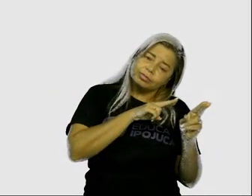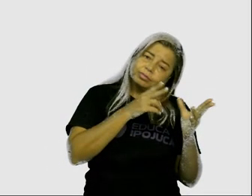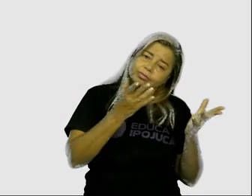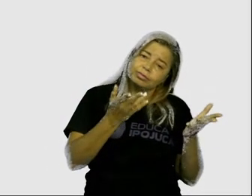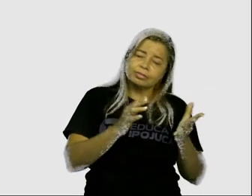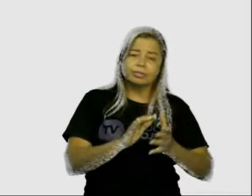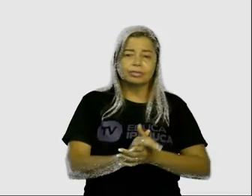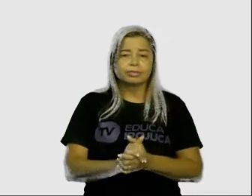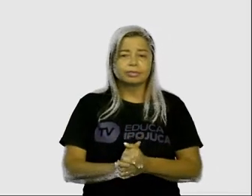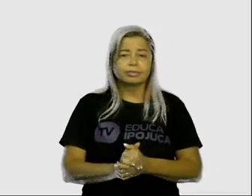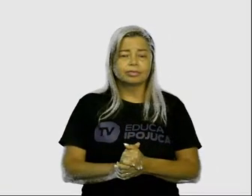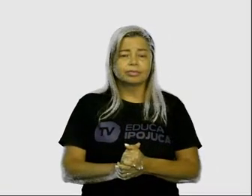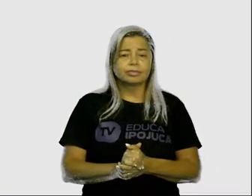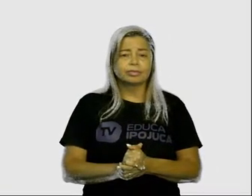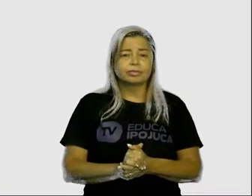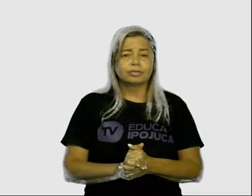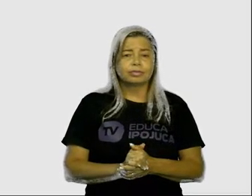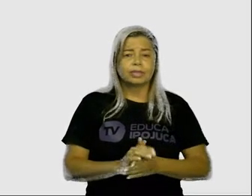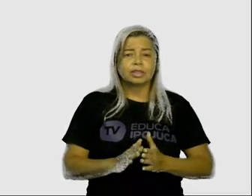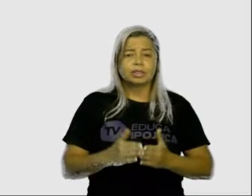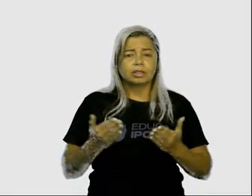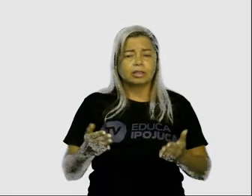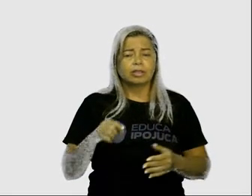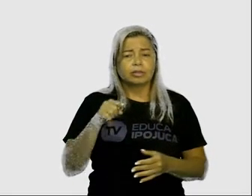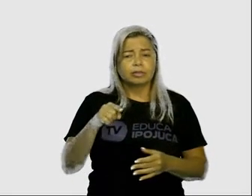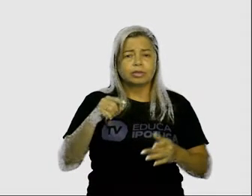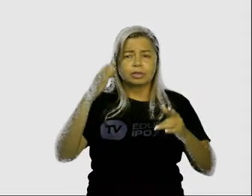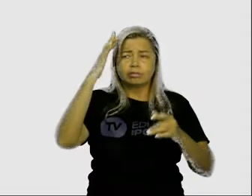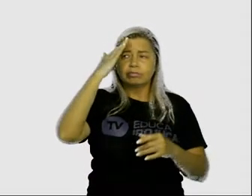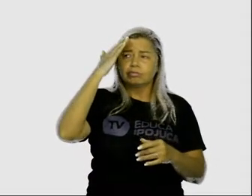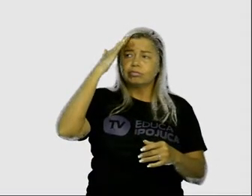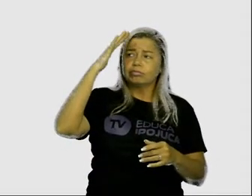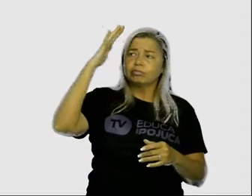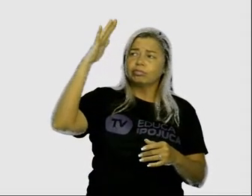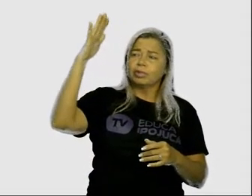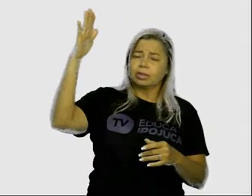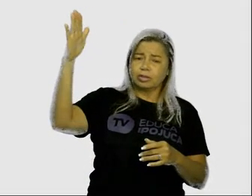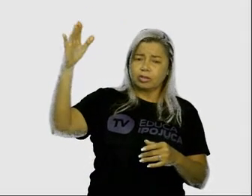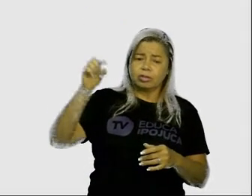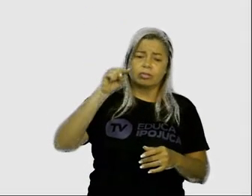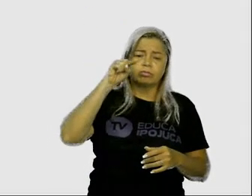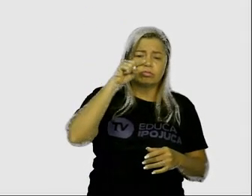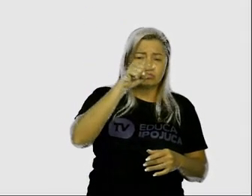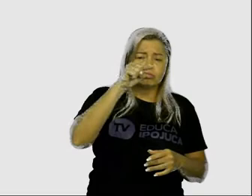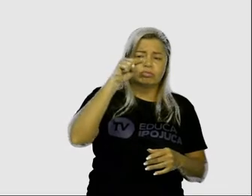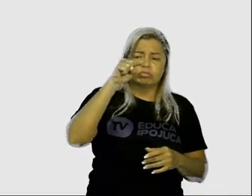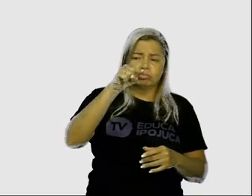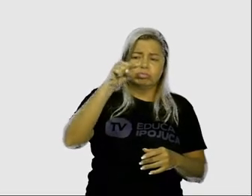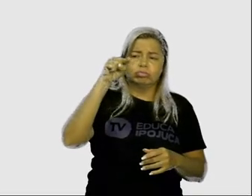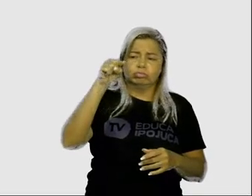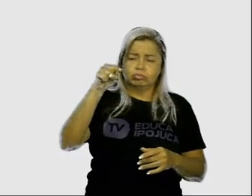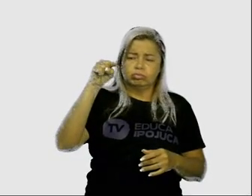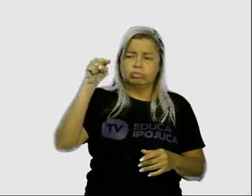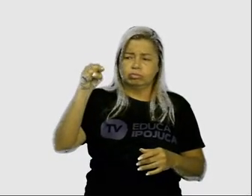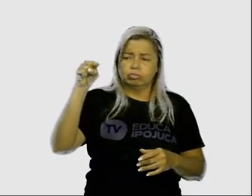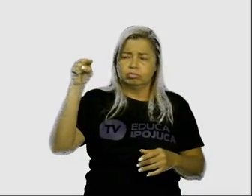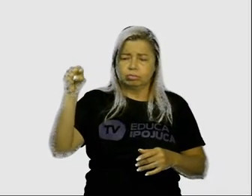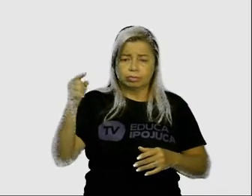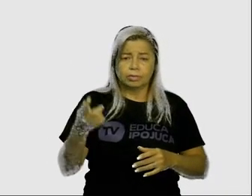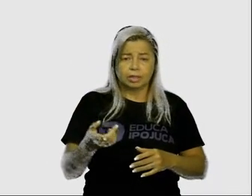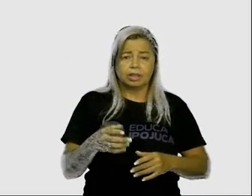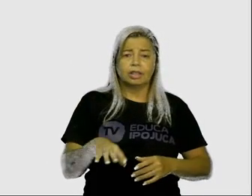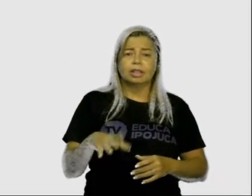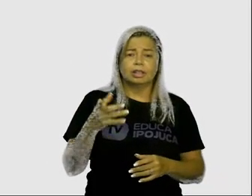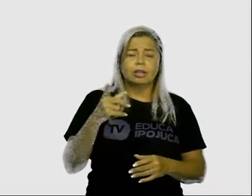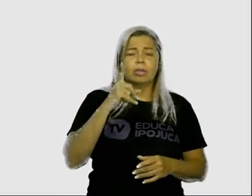que interessante. Imagine você traçando de ponto a ponto, pegando o seu